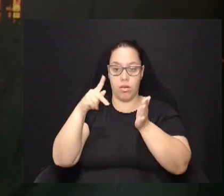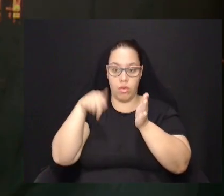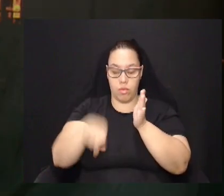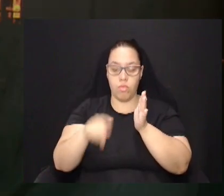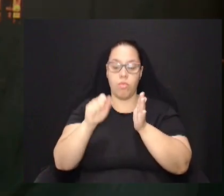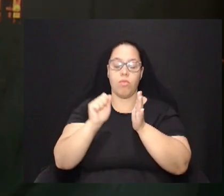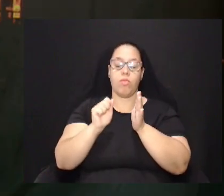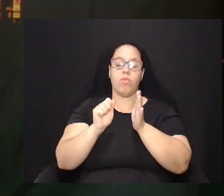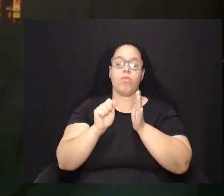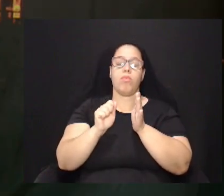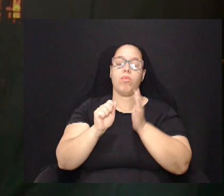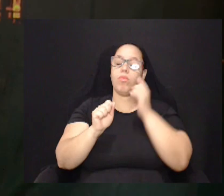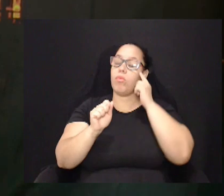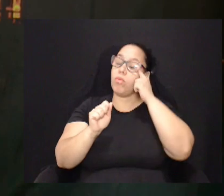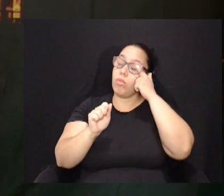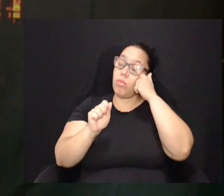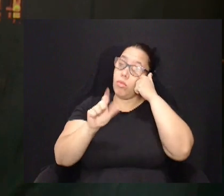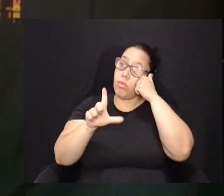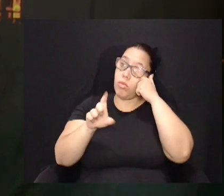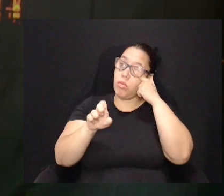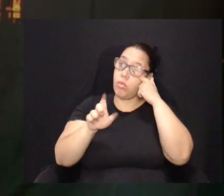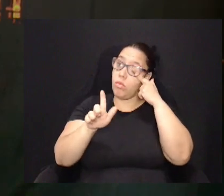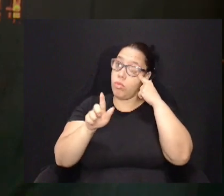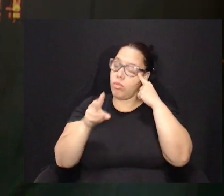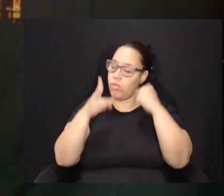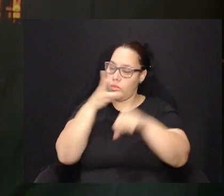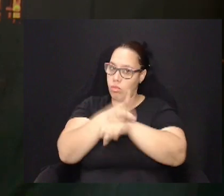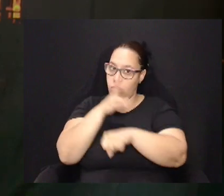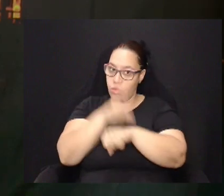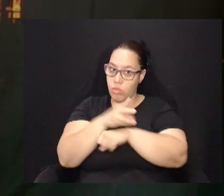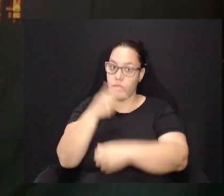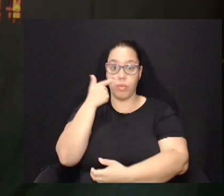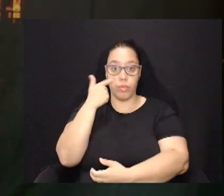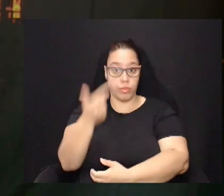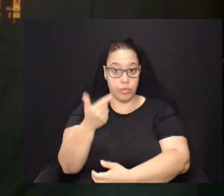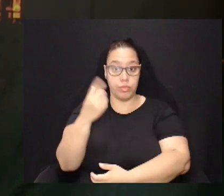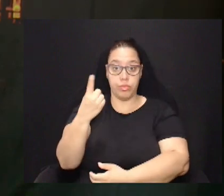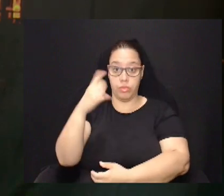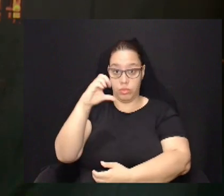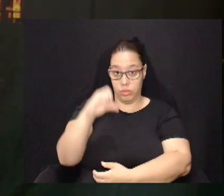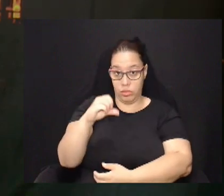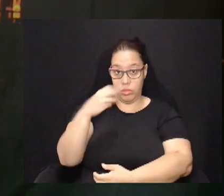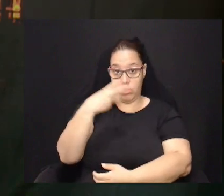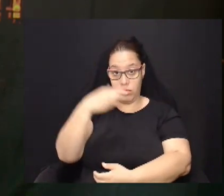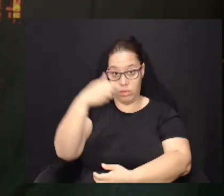elecamp@campinas.sp.leg.br, e também tem o WhatsApp lá do pessoal da Elecamp, é o